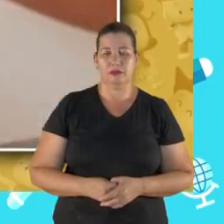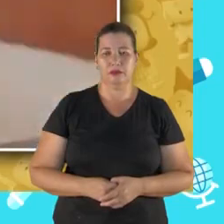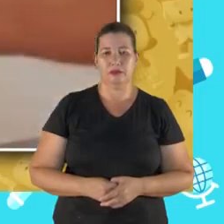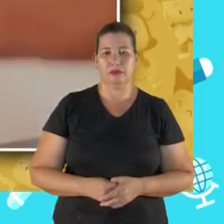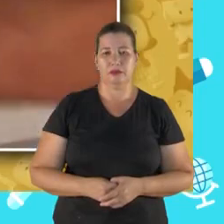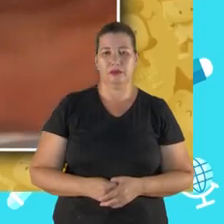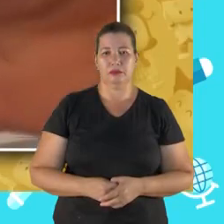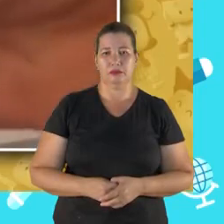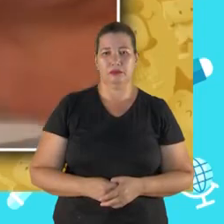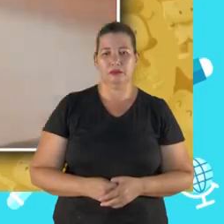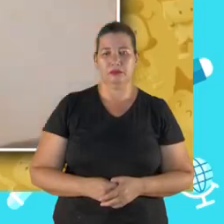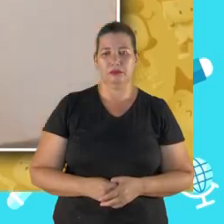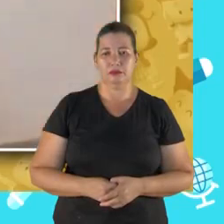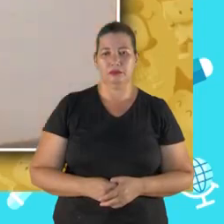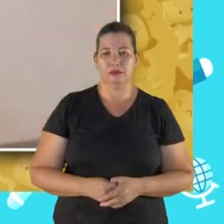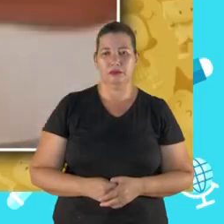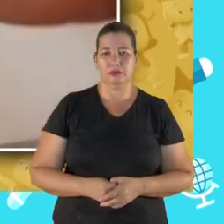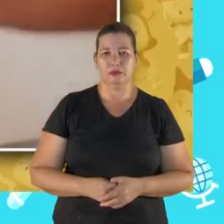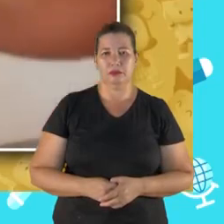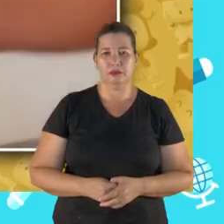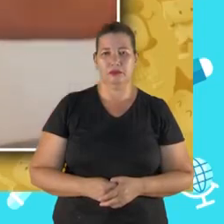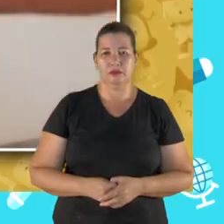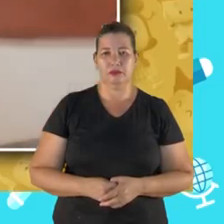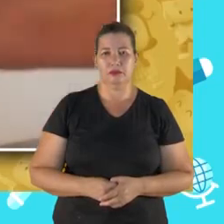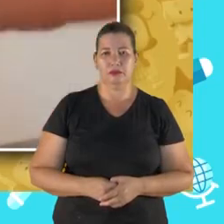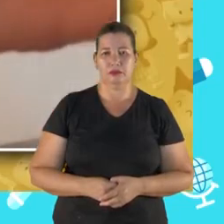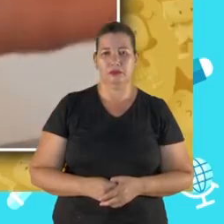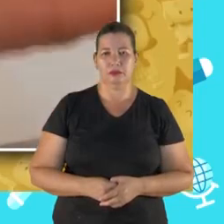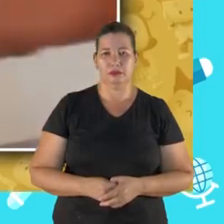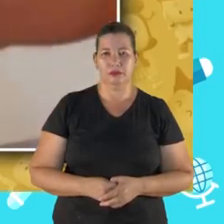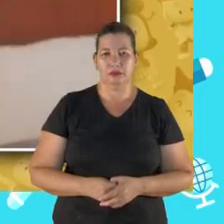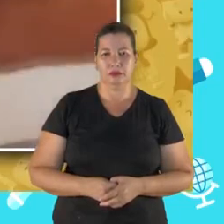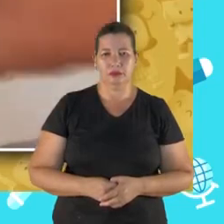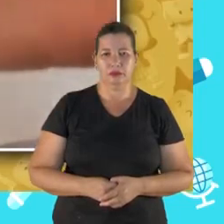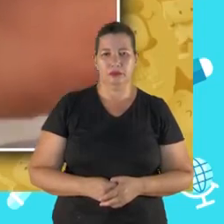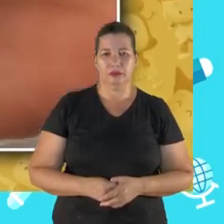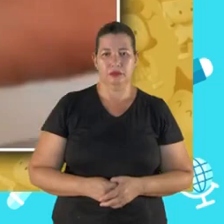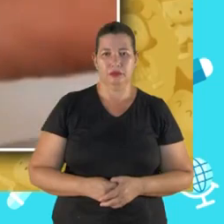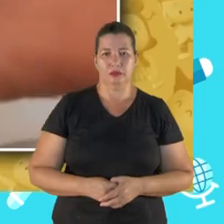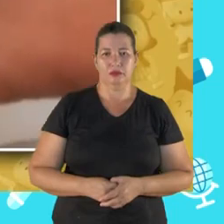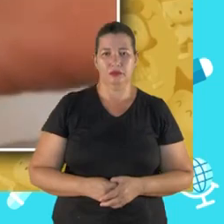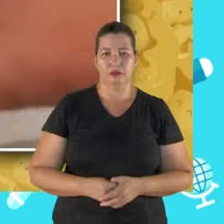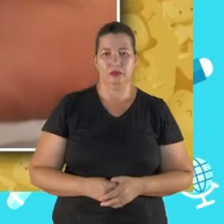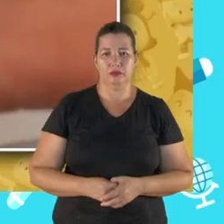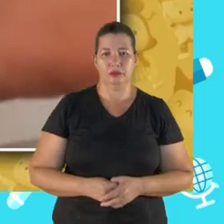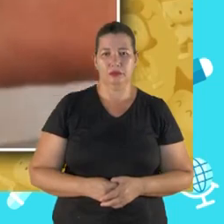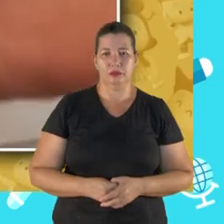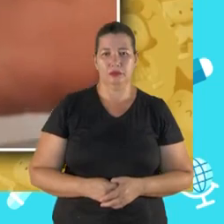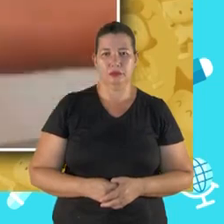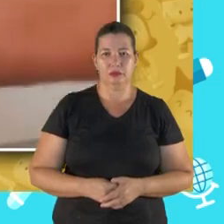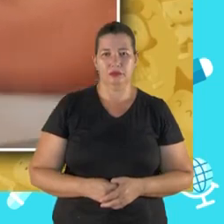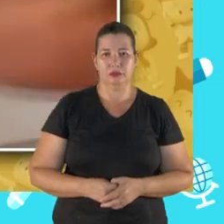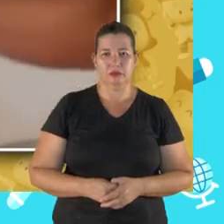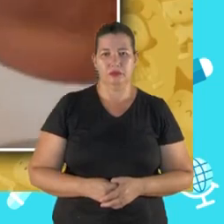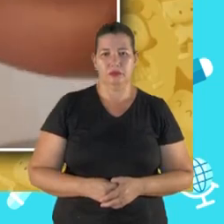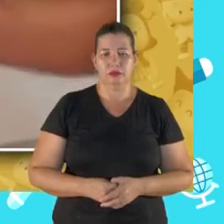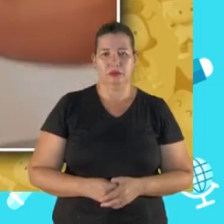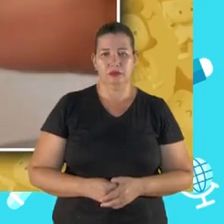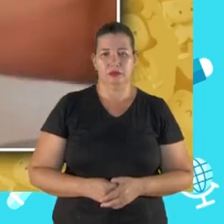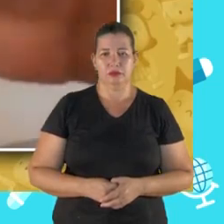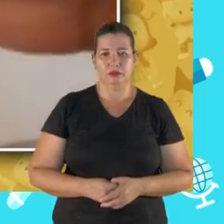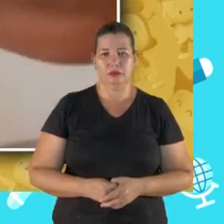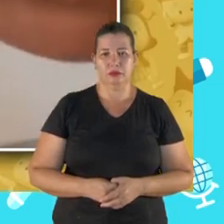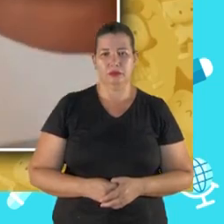Agora vou fazer o outro pezinho. Isso. Não é muito legal pra gente passar um